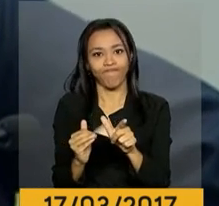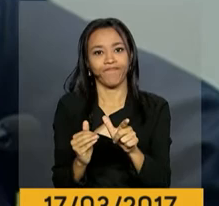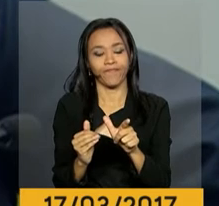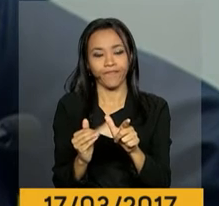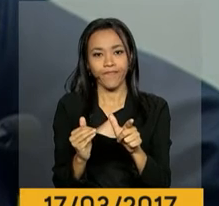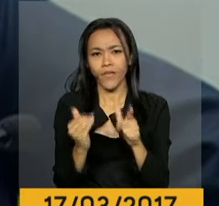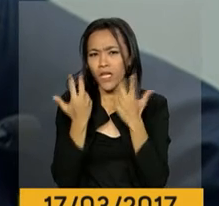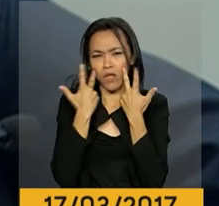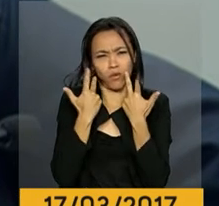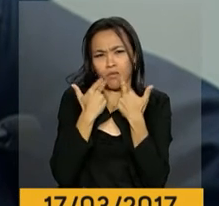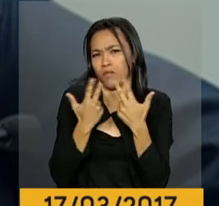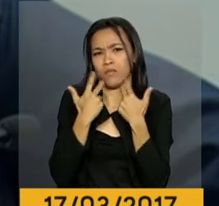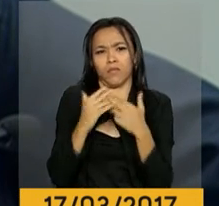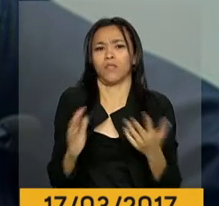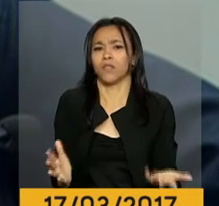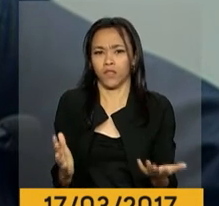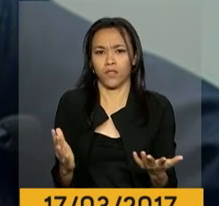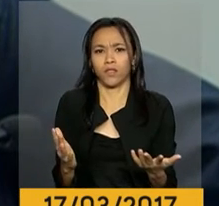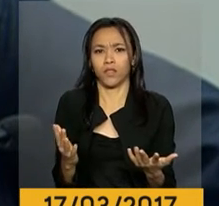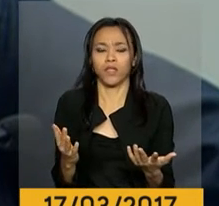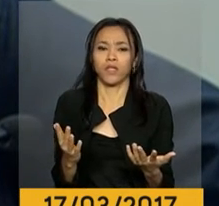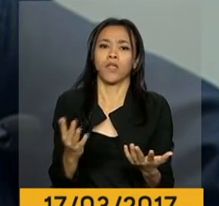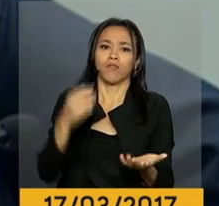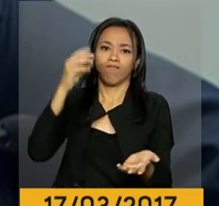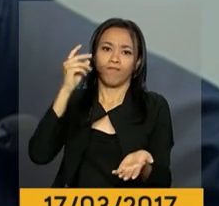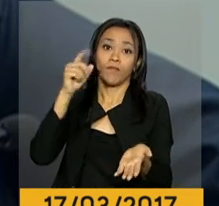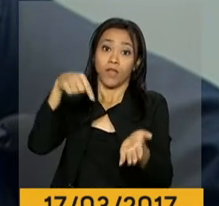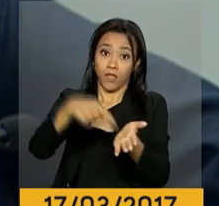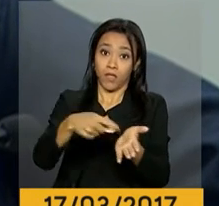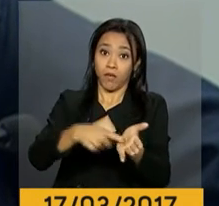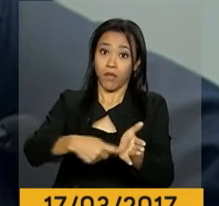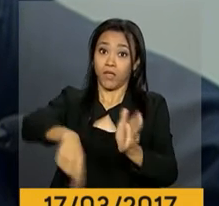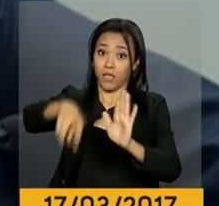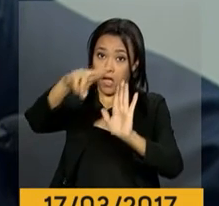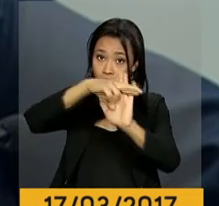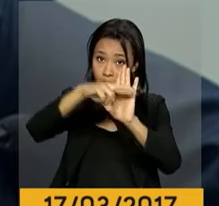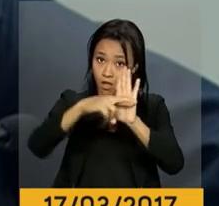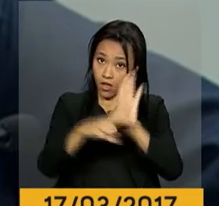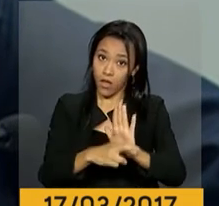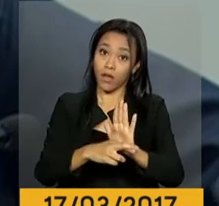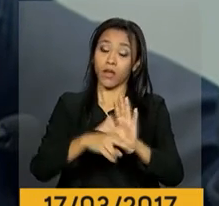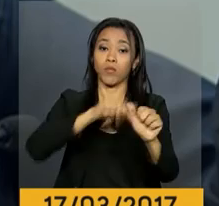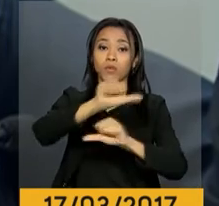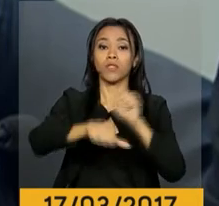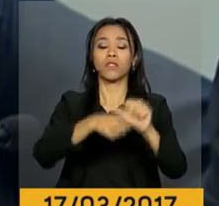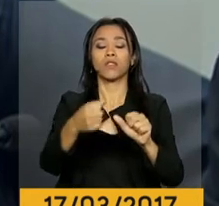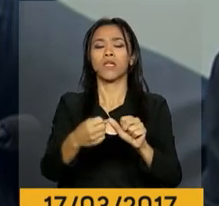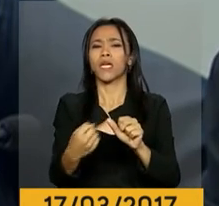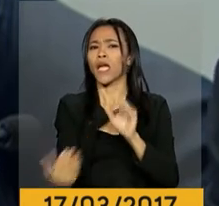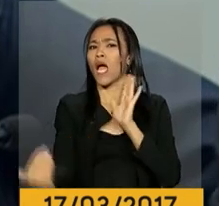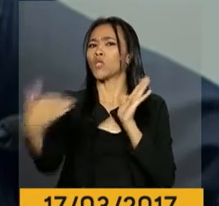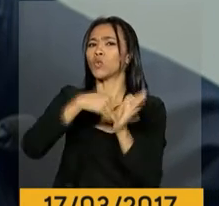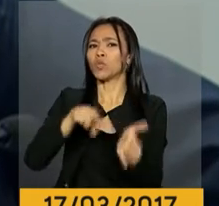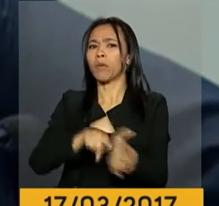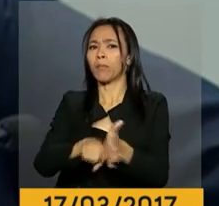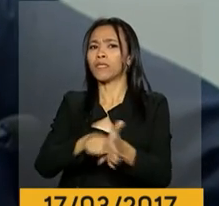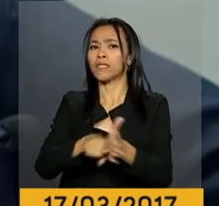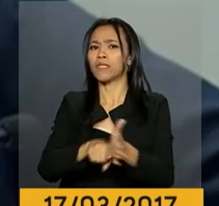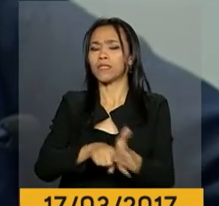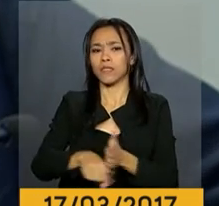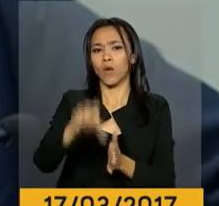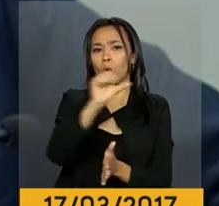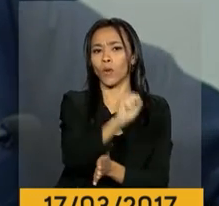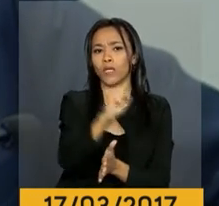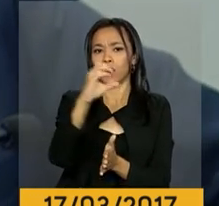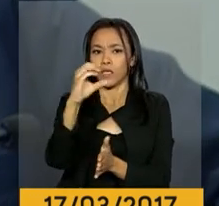naturalmente, colocar no sistema normativo a reforma do ensino médio, que, segundo as últimas pesquisas, tem